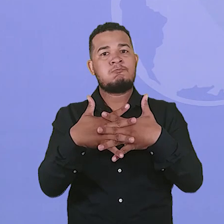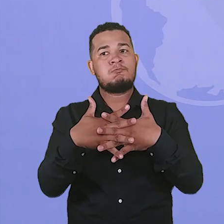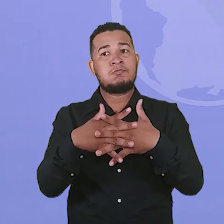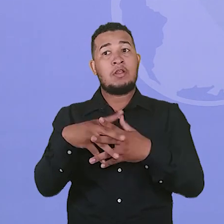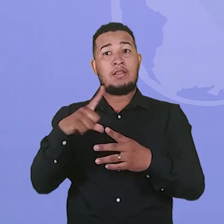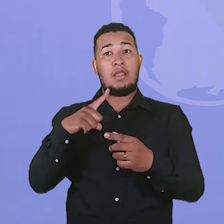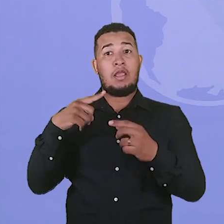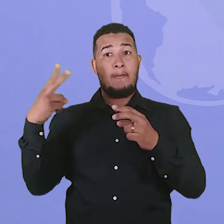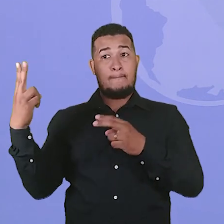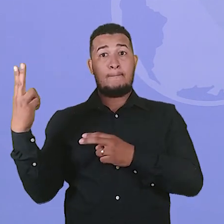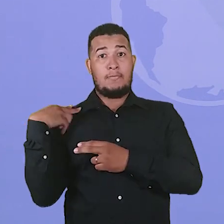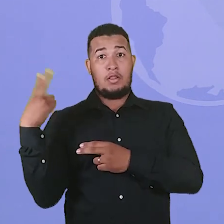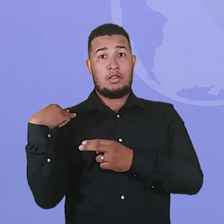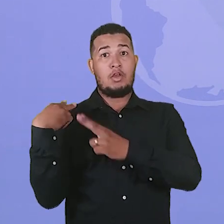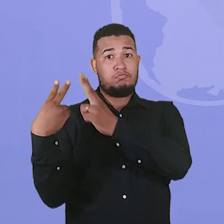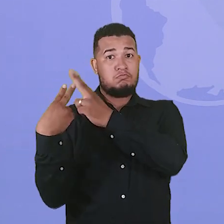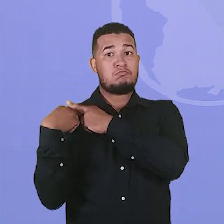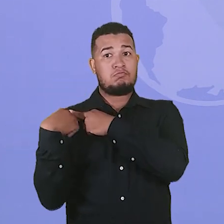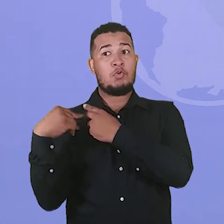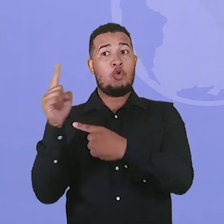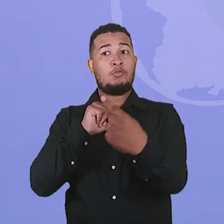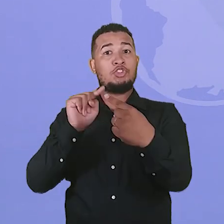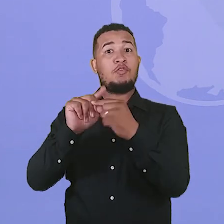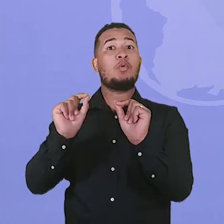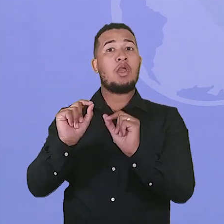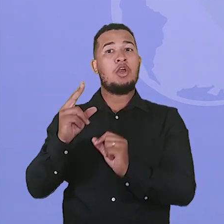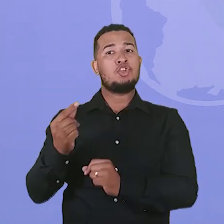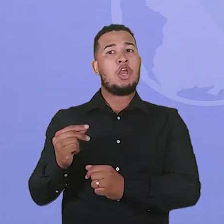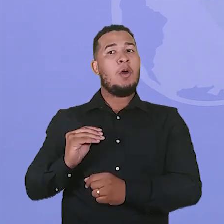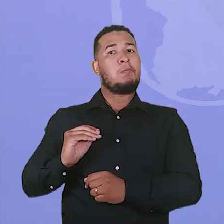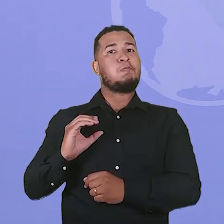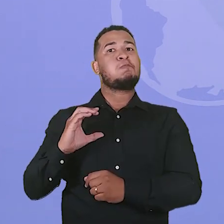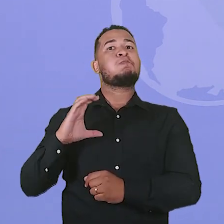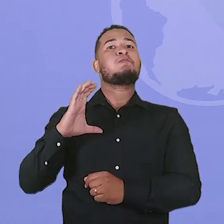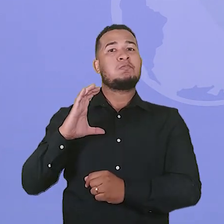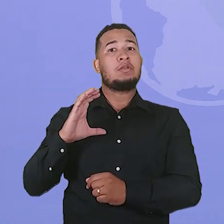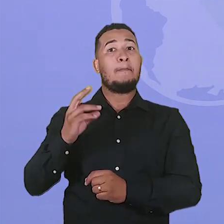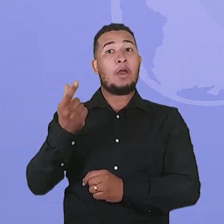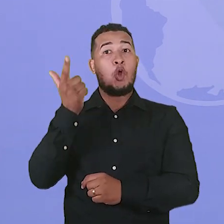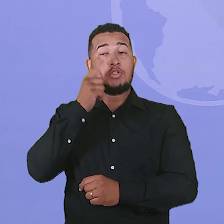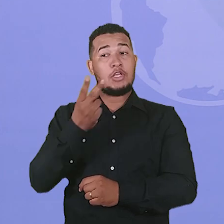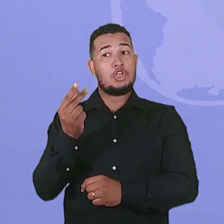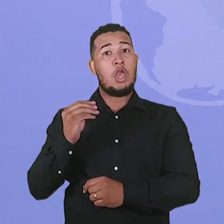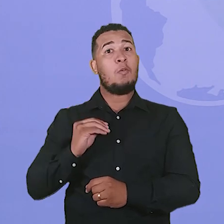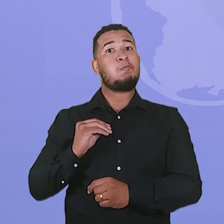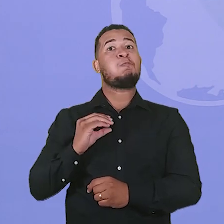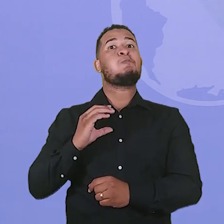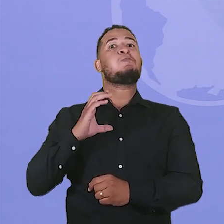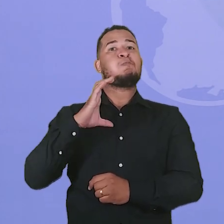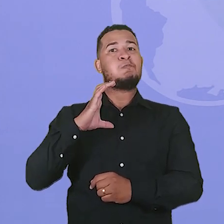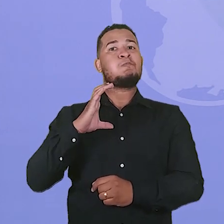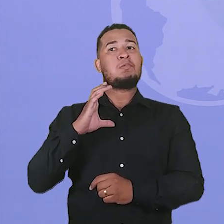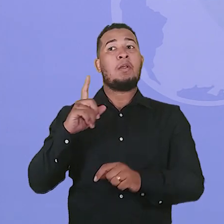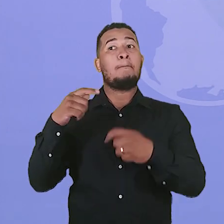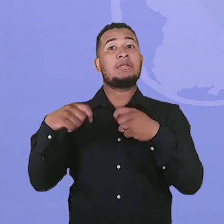né, o patrão tem um interesse, que é lucrar. E para lucrar, ele